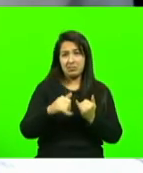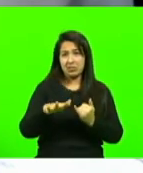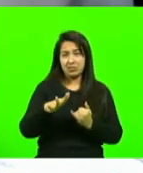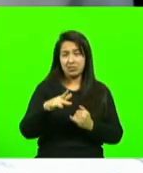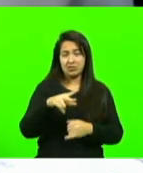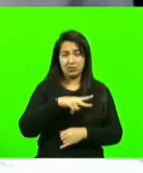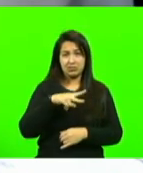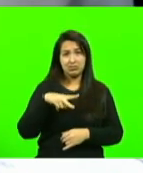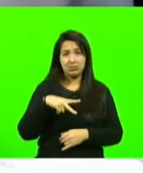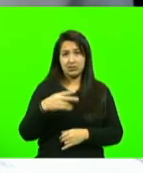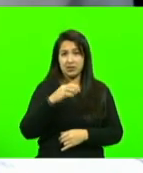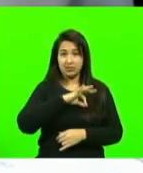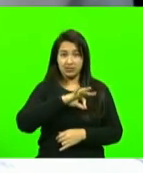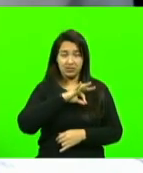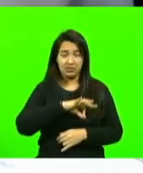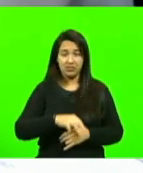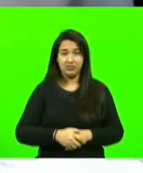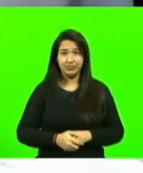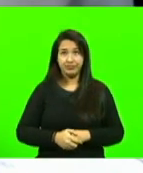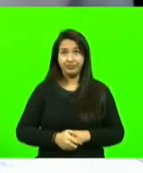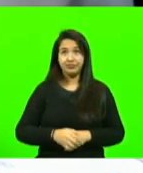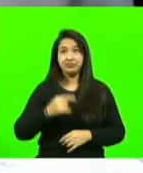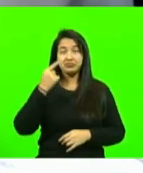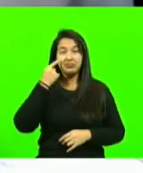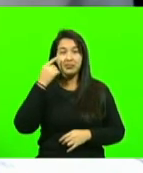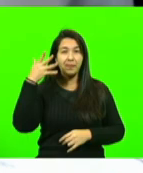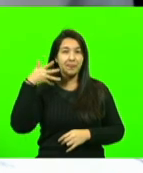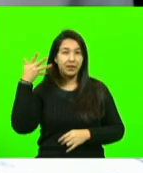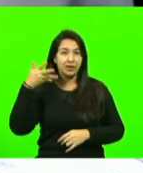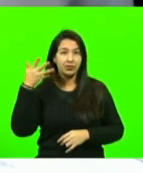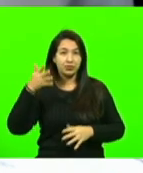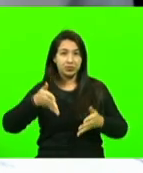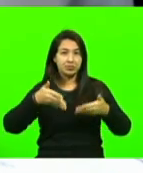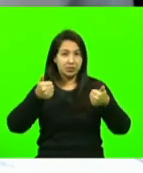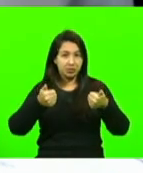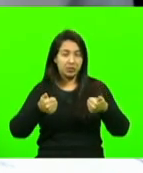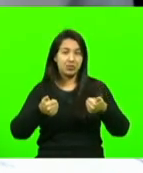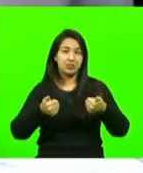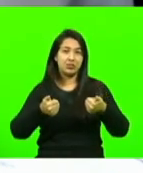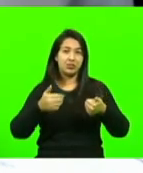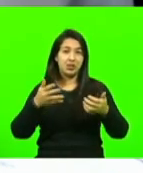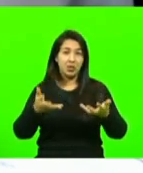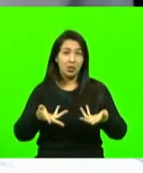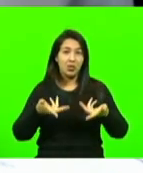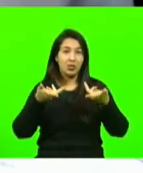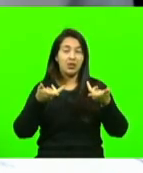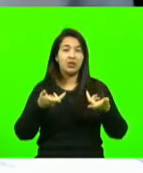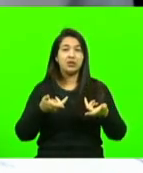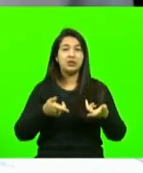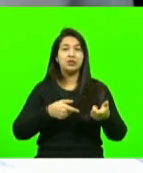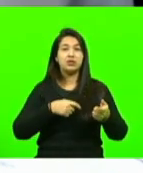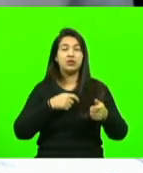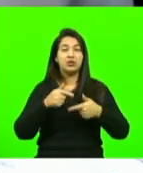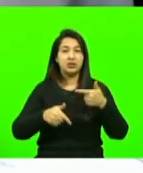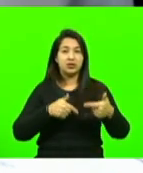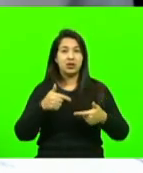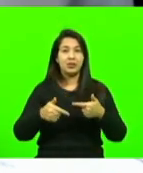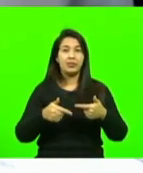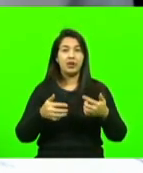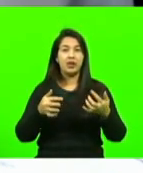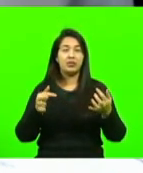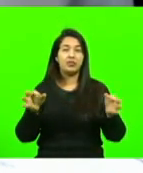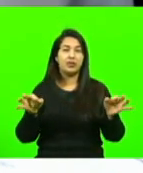iniciativa privada se vende né um discurso de melhoria da qualidade do serviço um fim da estabilidade Porque aí se teria